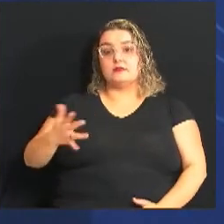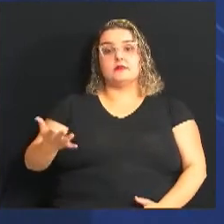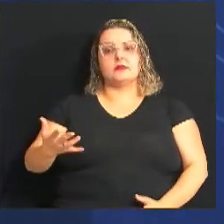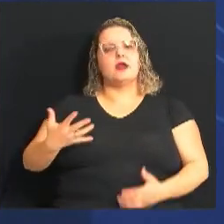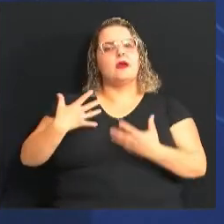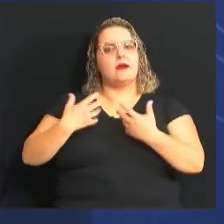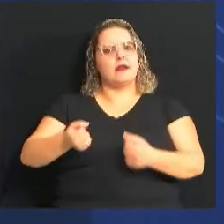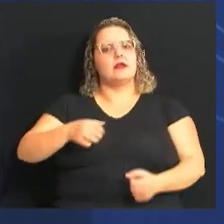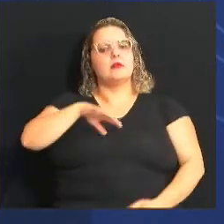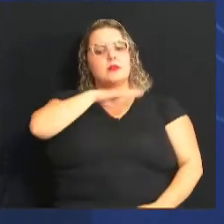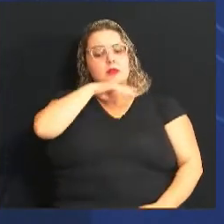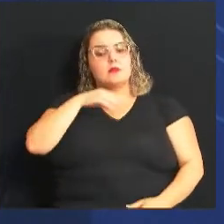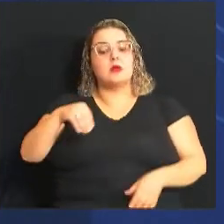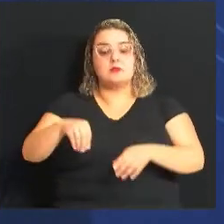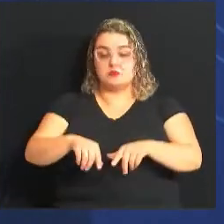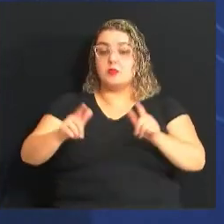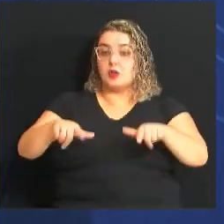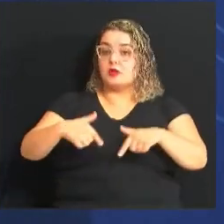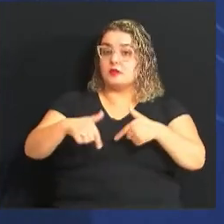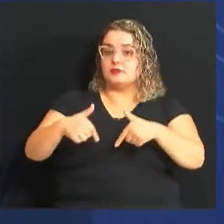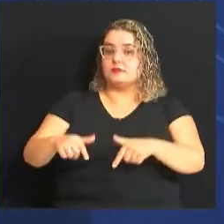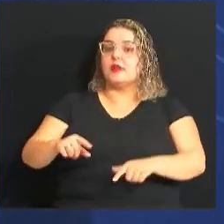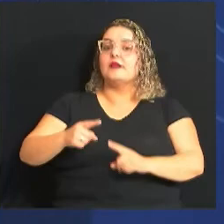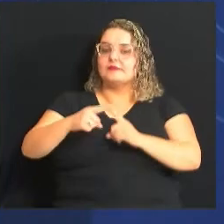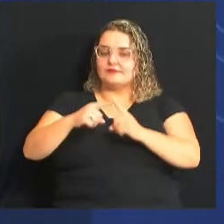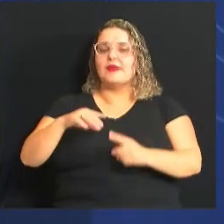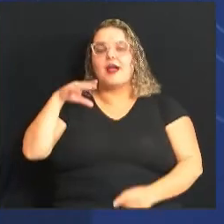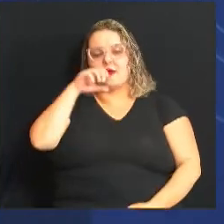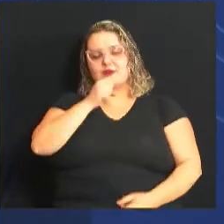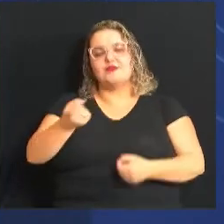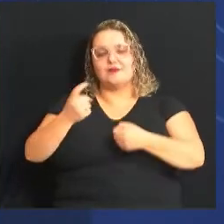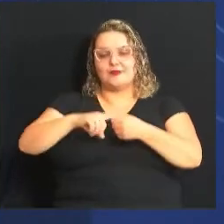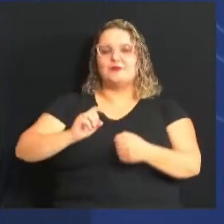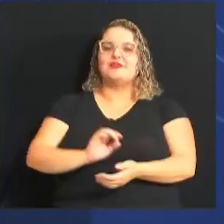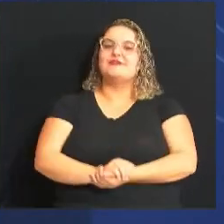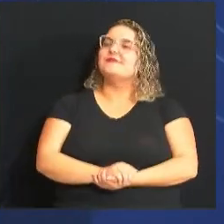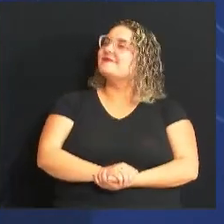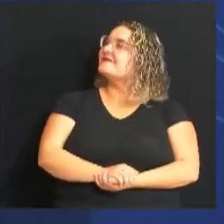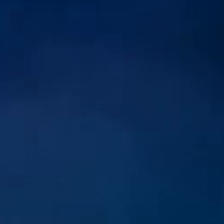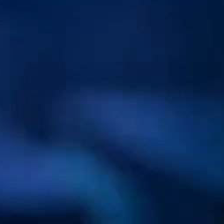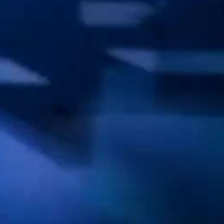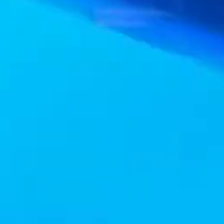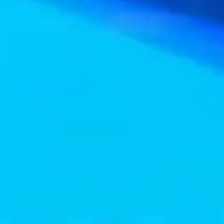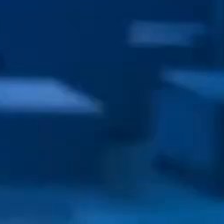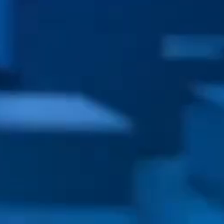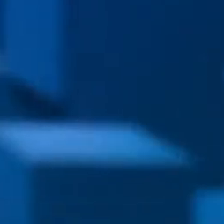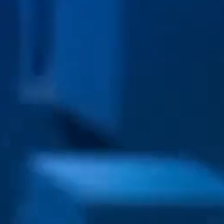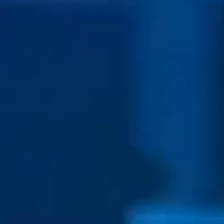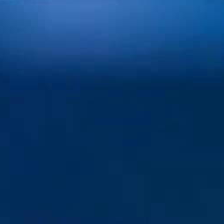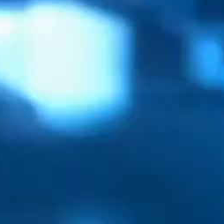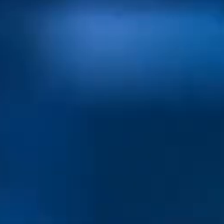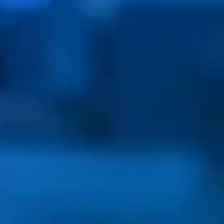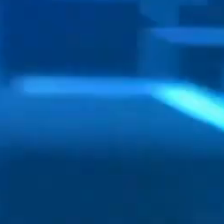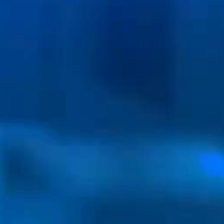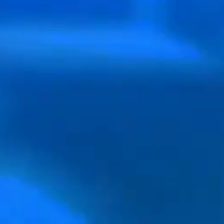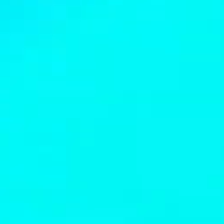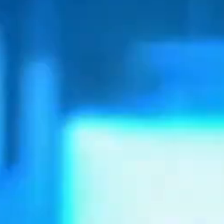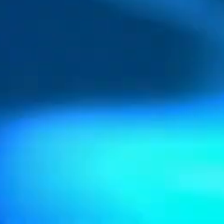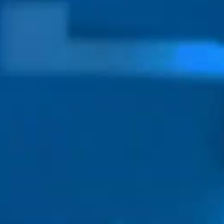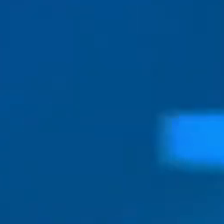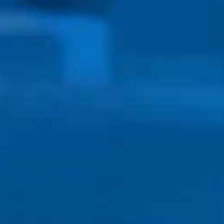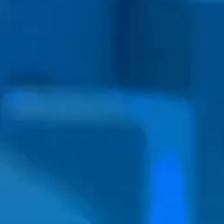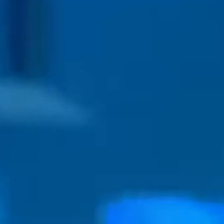tem previsão do tempo então não sai daí o intervalo é rapidinho E aí